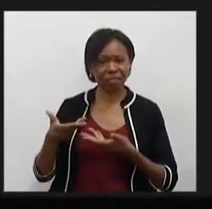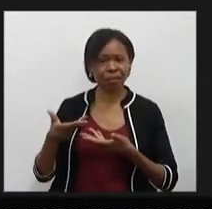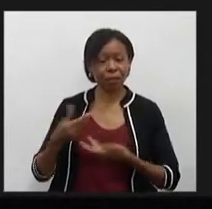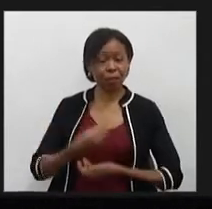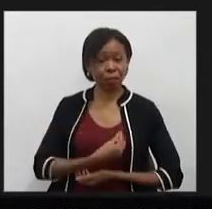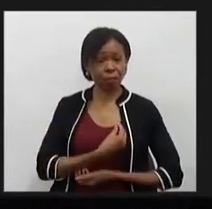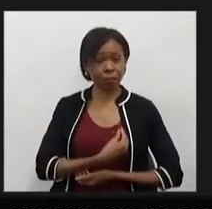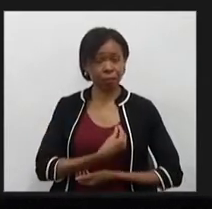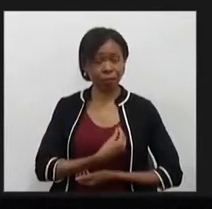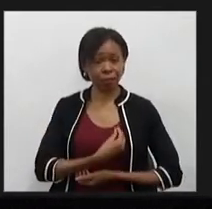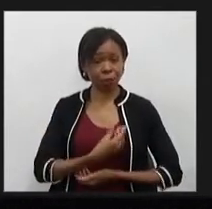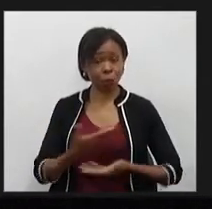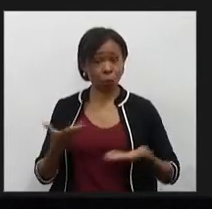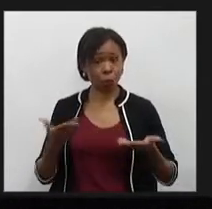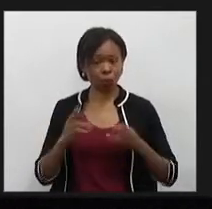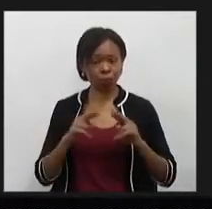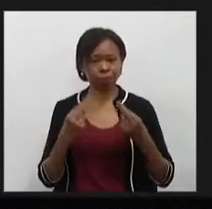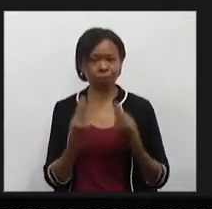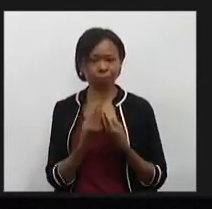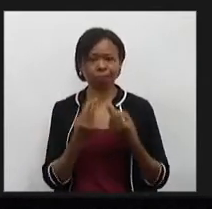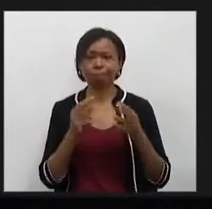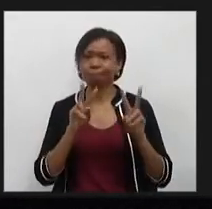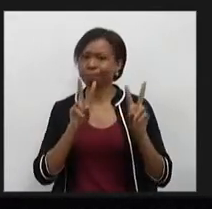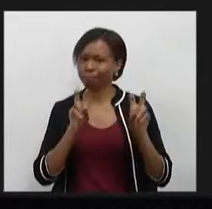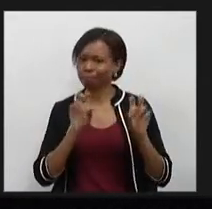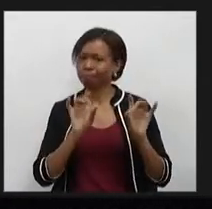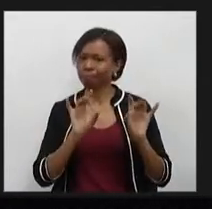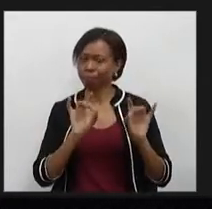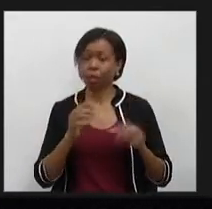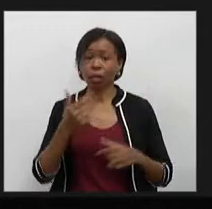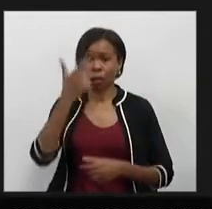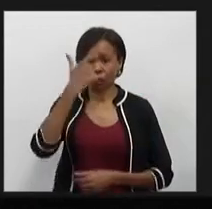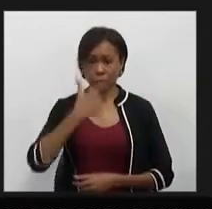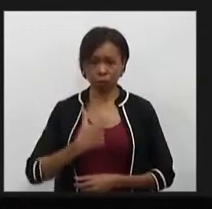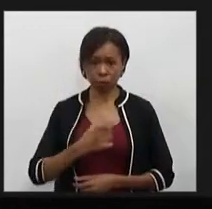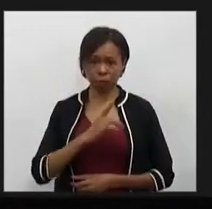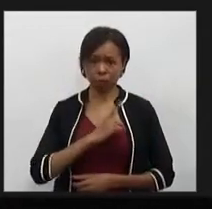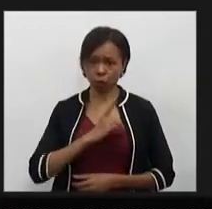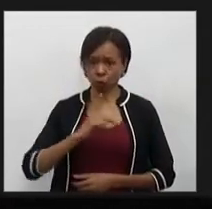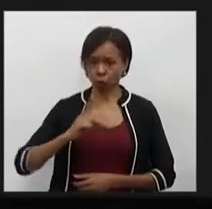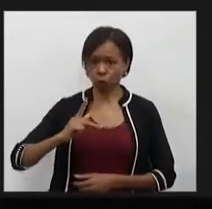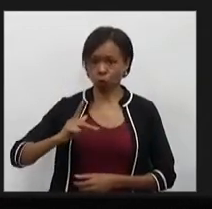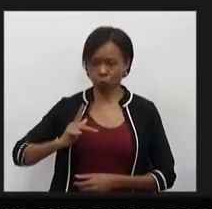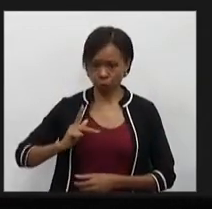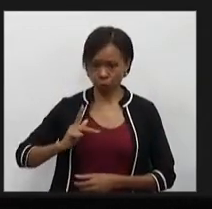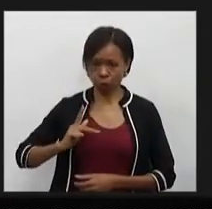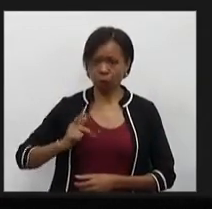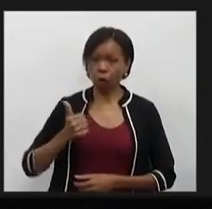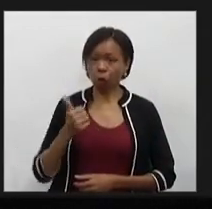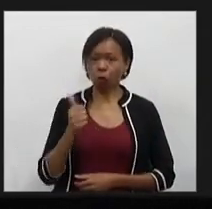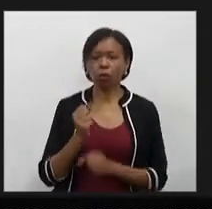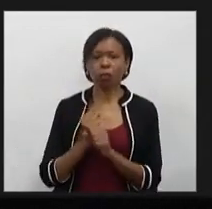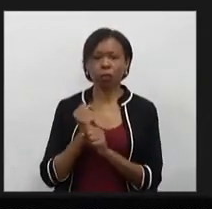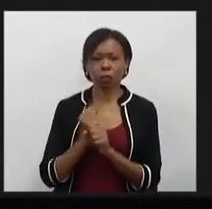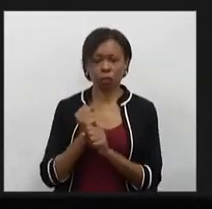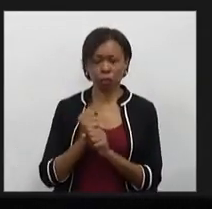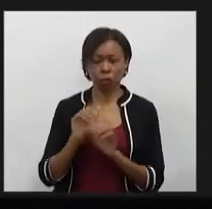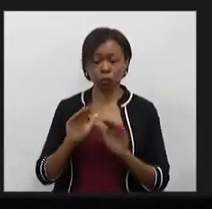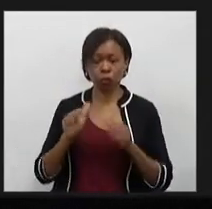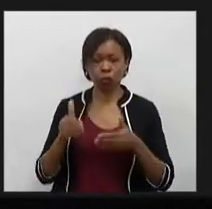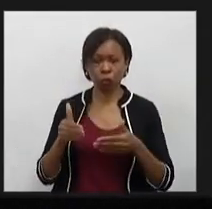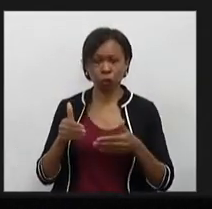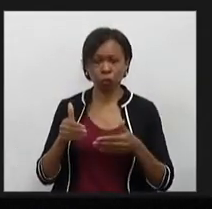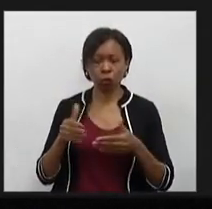esse. Eu sou defensor público e coordeno há cerca de 11 anos a Defensoria Especializada da Pessoa Idosa e Pessoa